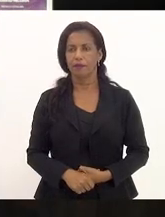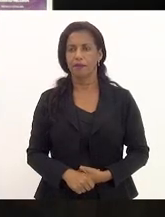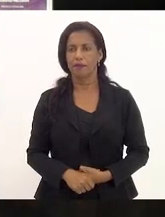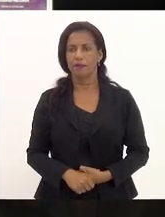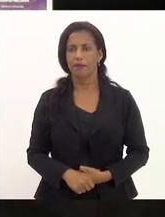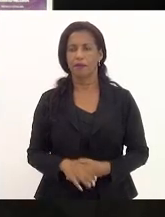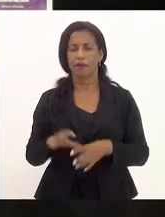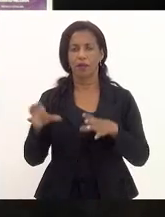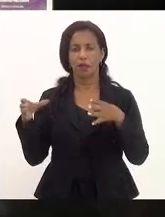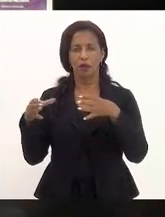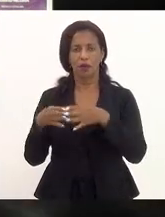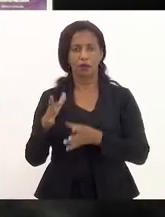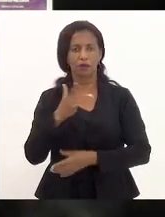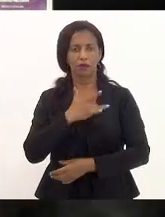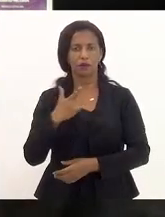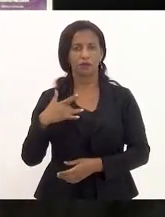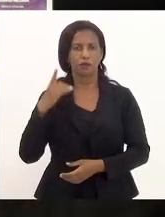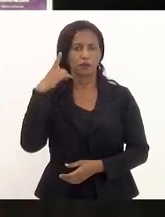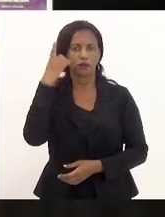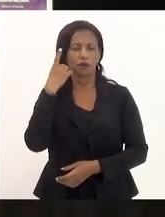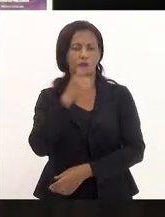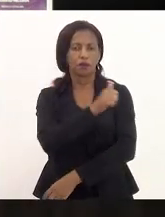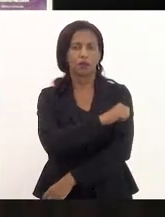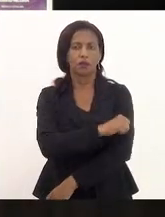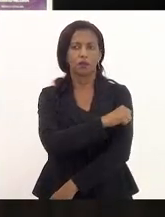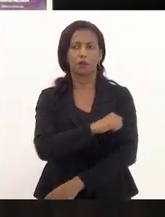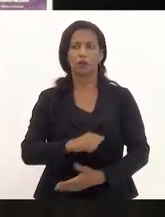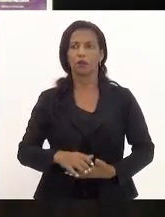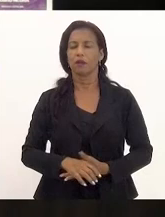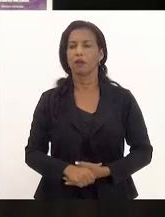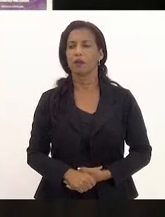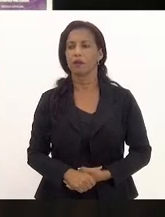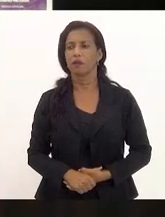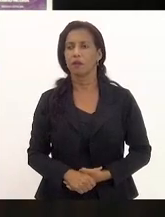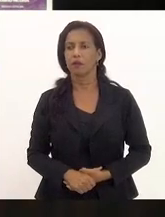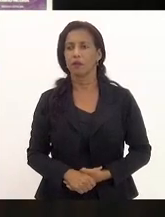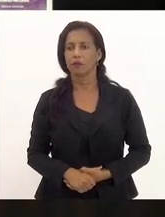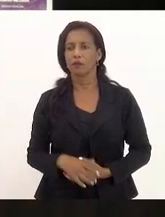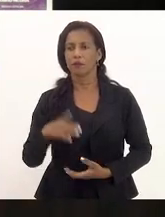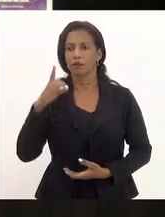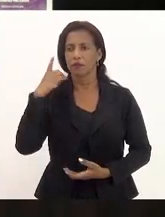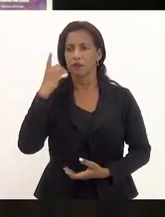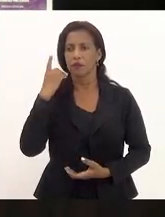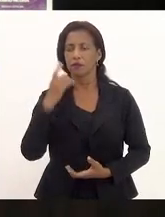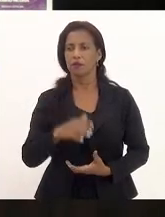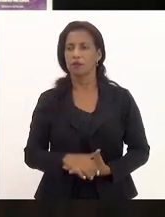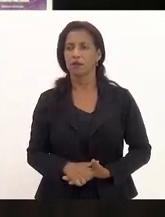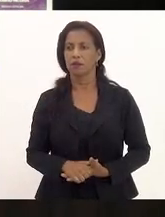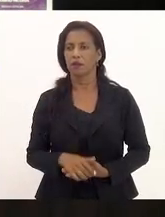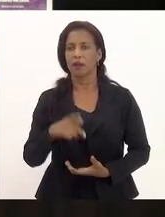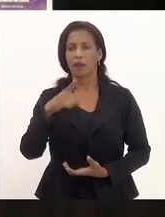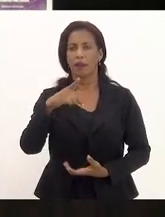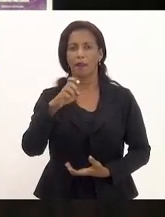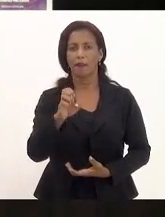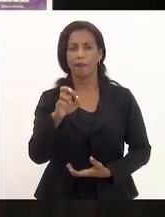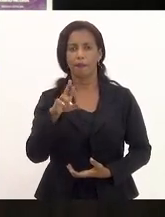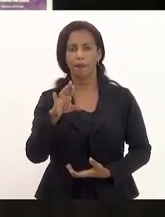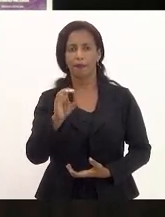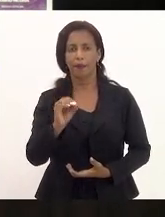Pela Comissão de Saúde, deputada enfermeira Rejane. Deputada enfermeira Rejane. Deputado Pedro Ricardo.